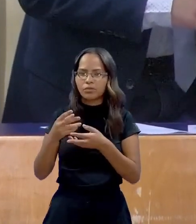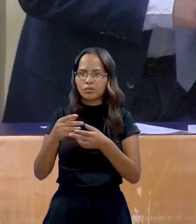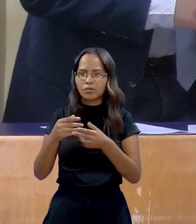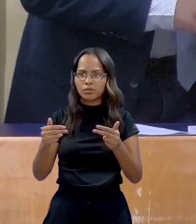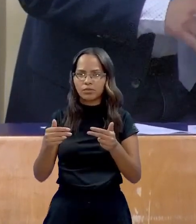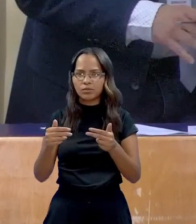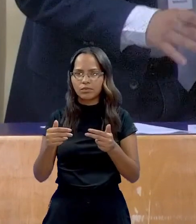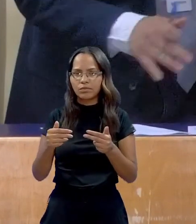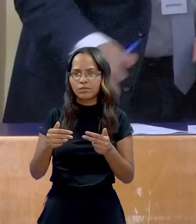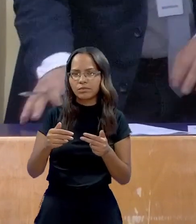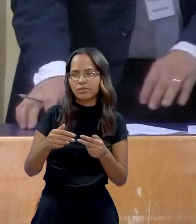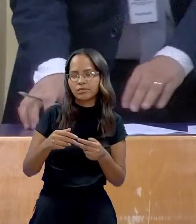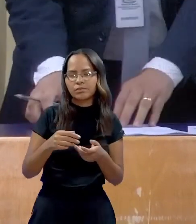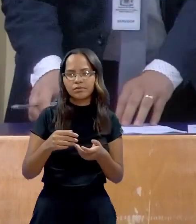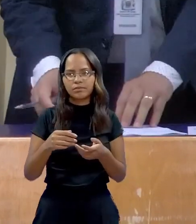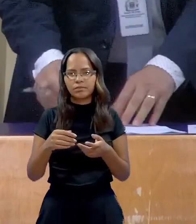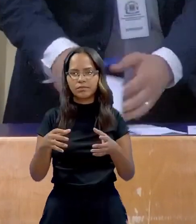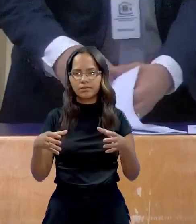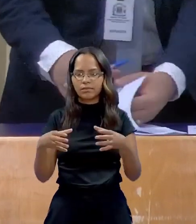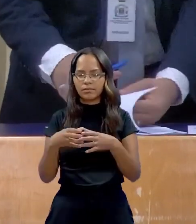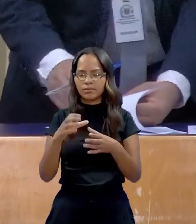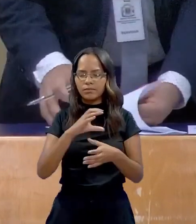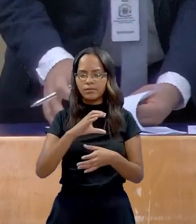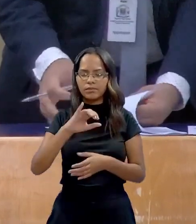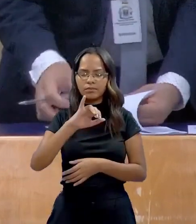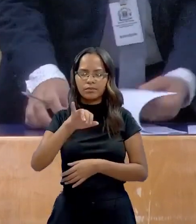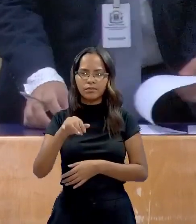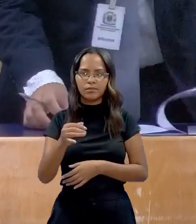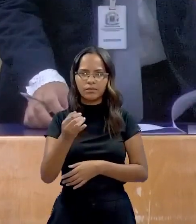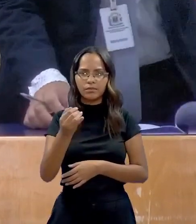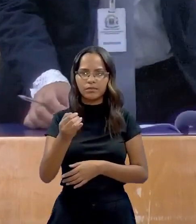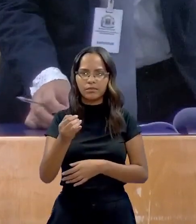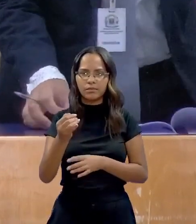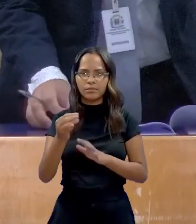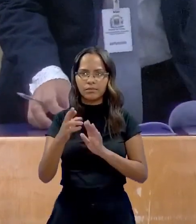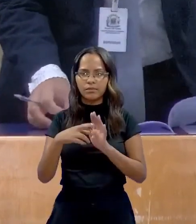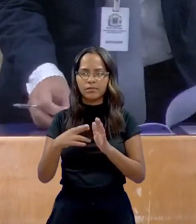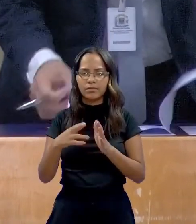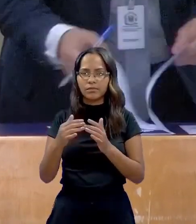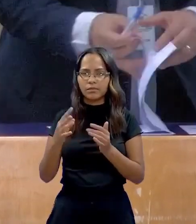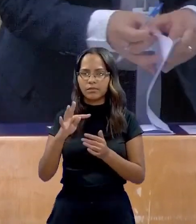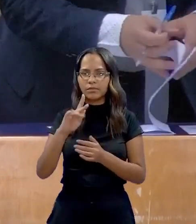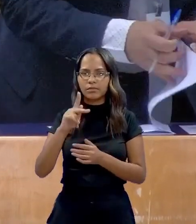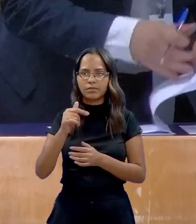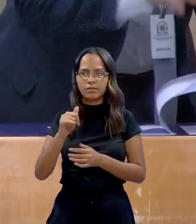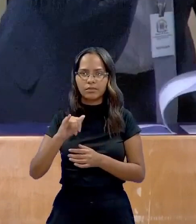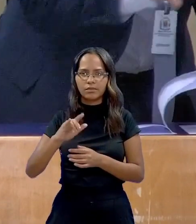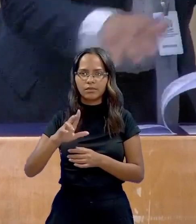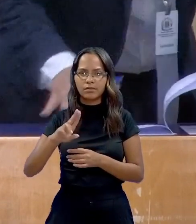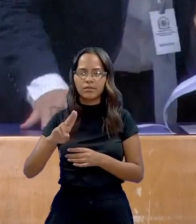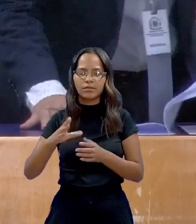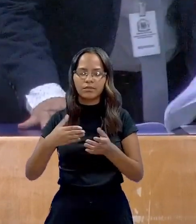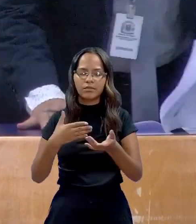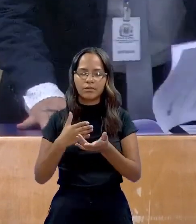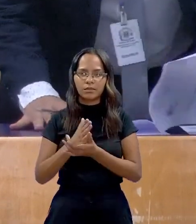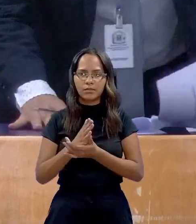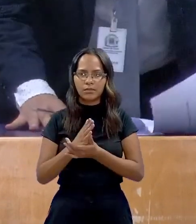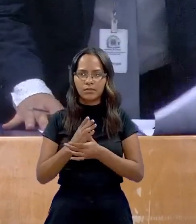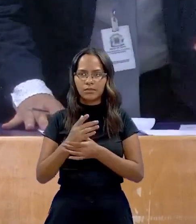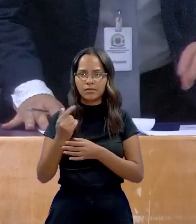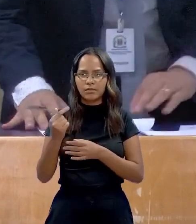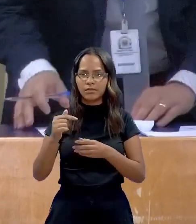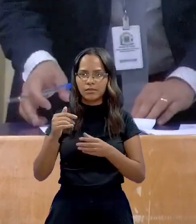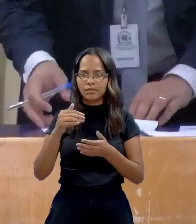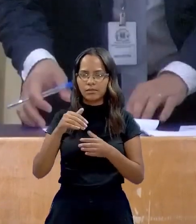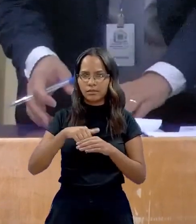com a parecer da Comissão de Constituição e Justiça, redação, relator vereador Thiago Guiotti, pela aprovação. Primeira votação, o projeto